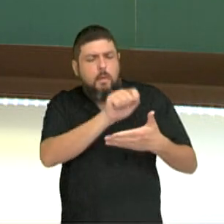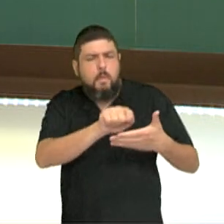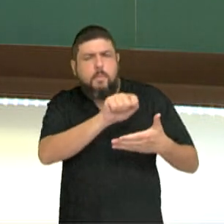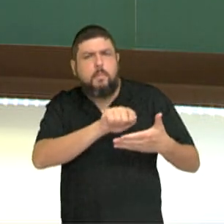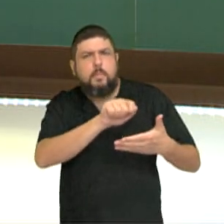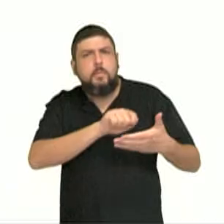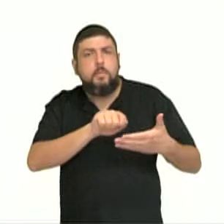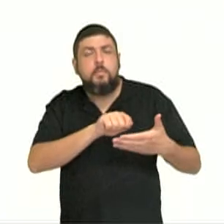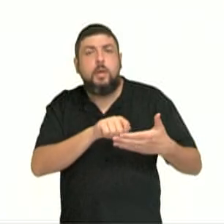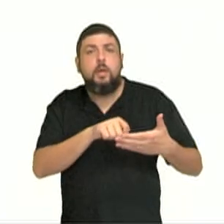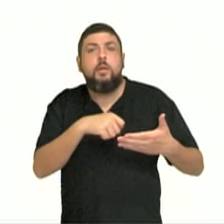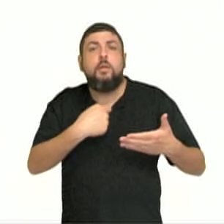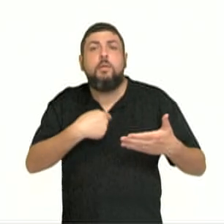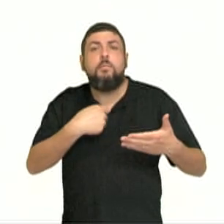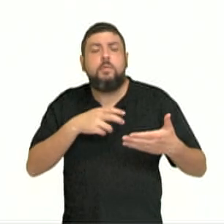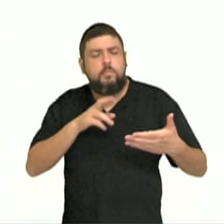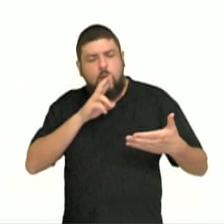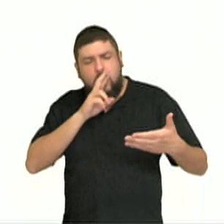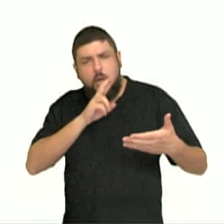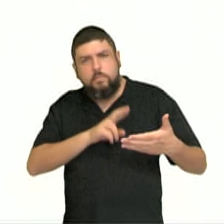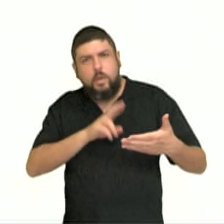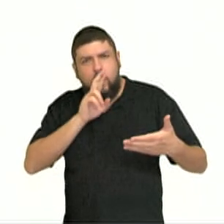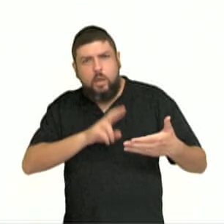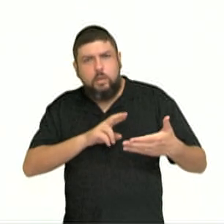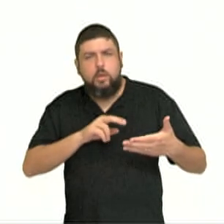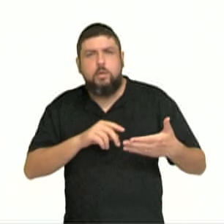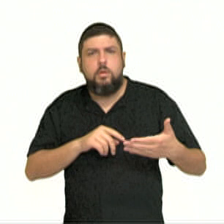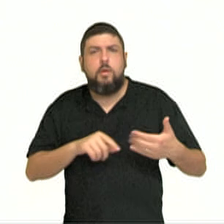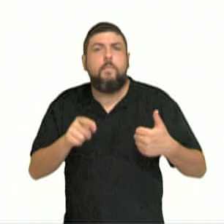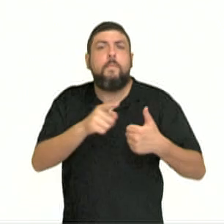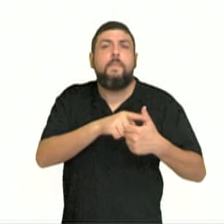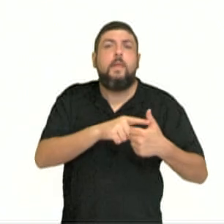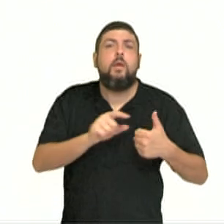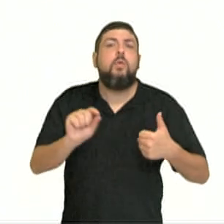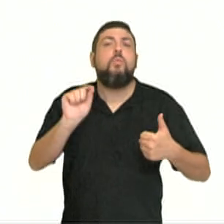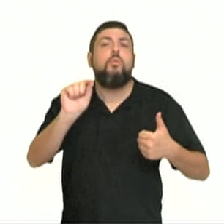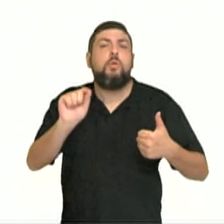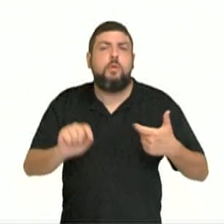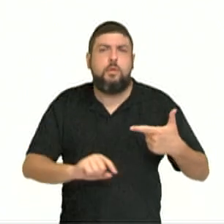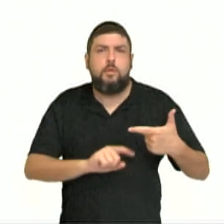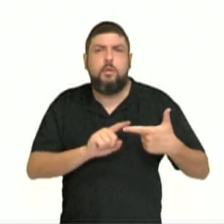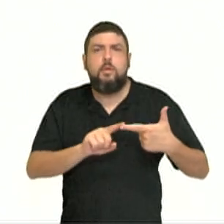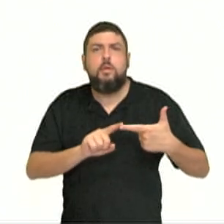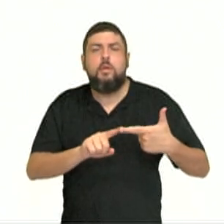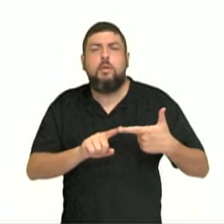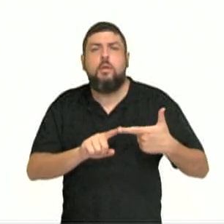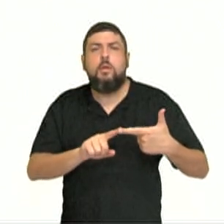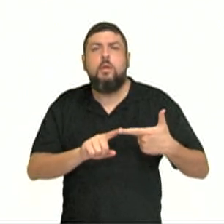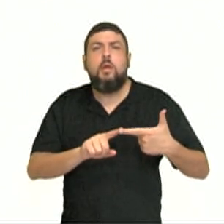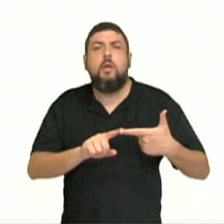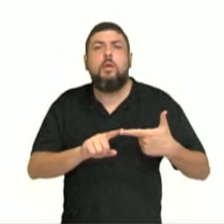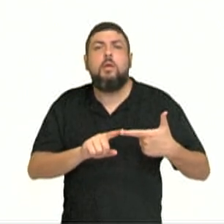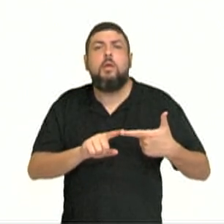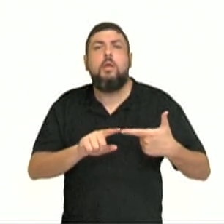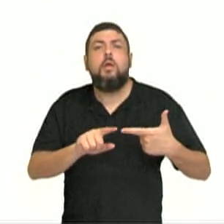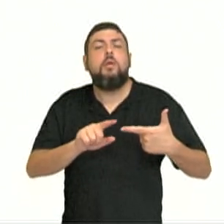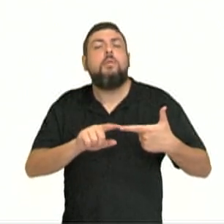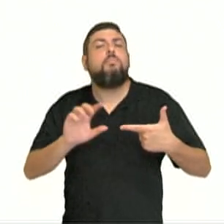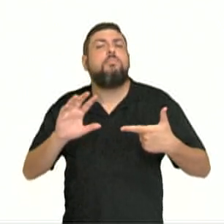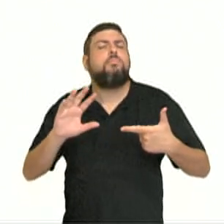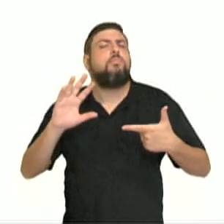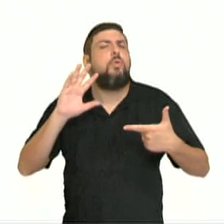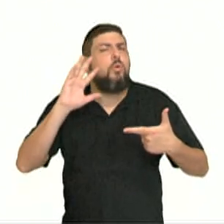LID. Que ou quem praticou aquela ação? Né? Quando isso ocorreu? Né?